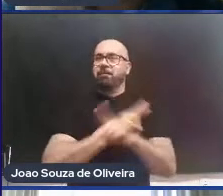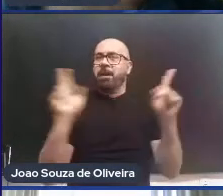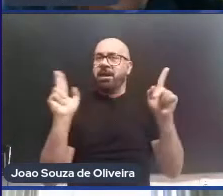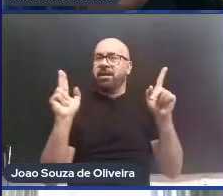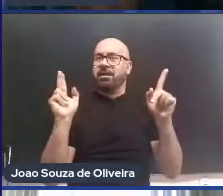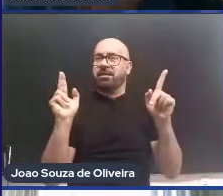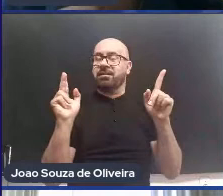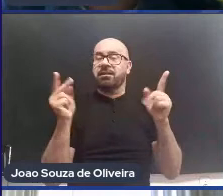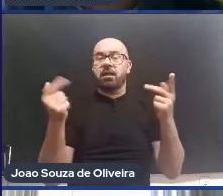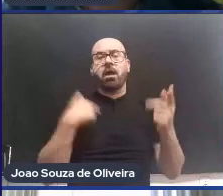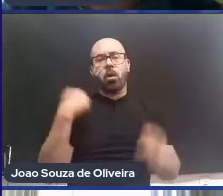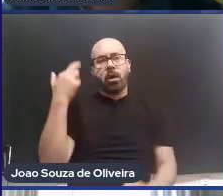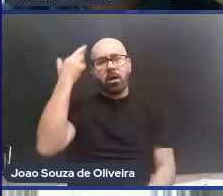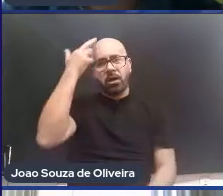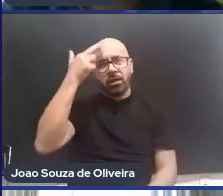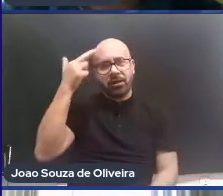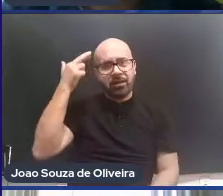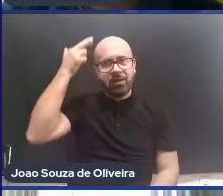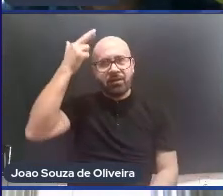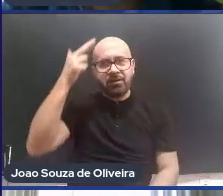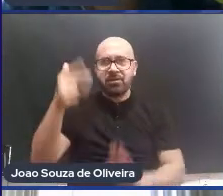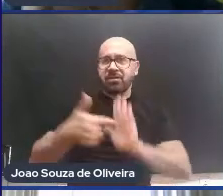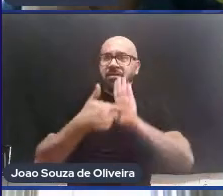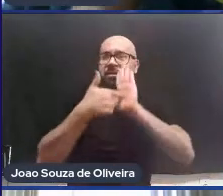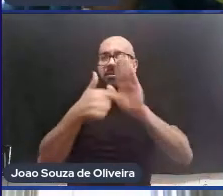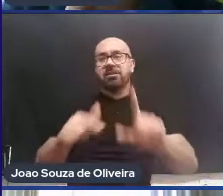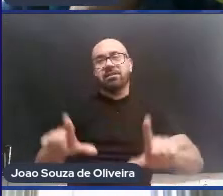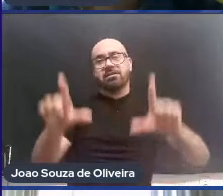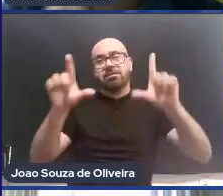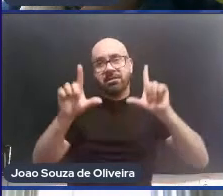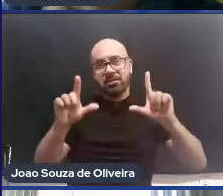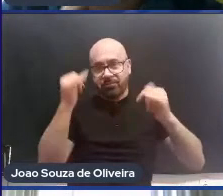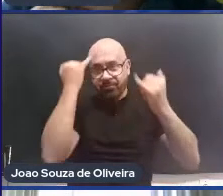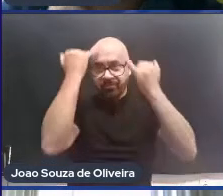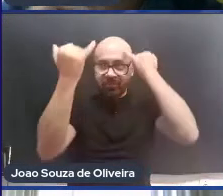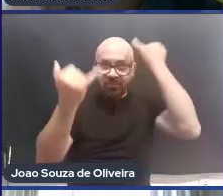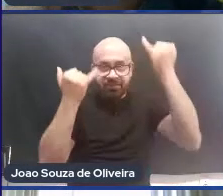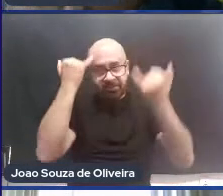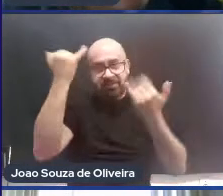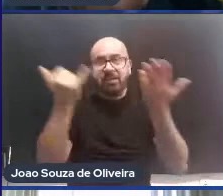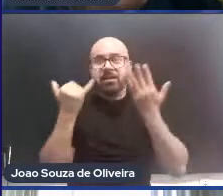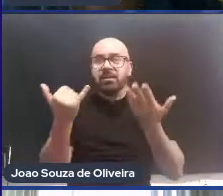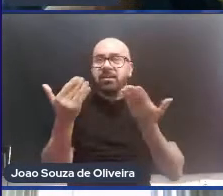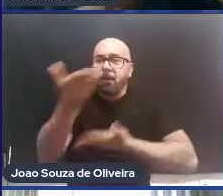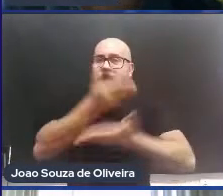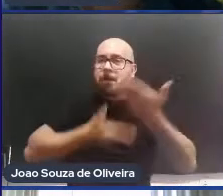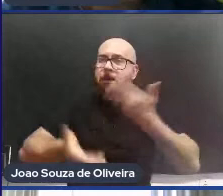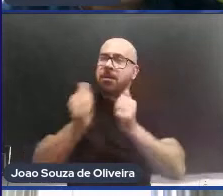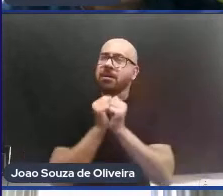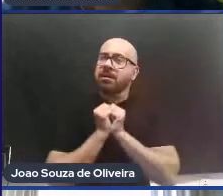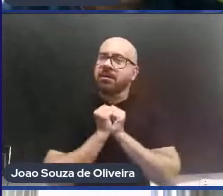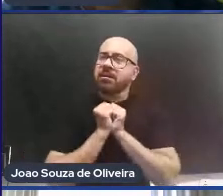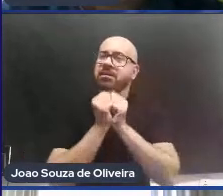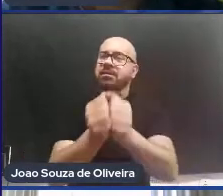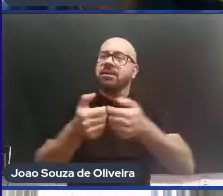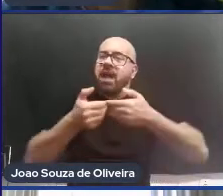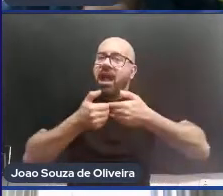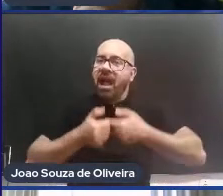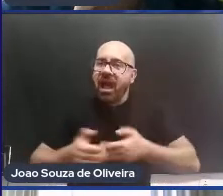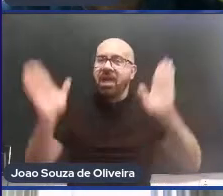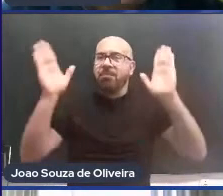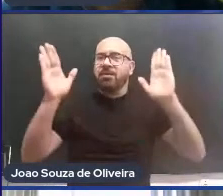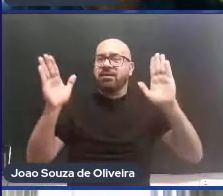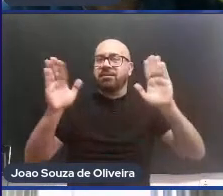essa reflexão é que a gente vai trazer nesse painel essa ideia da gente compartilhar essa abertura